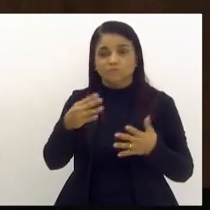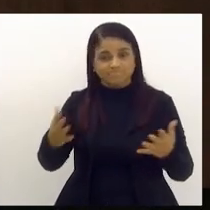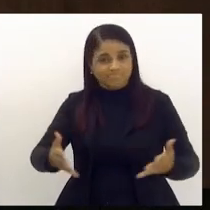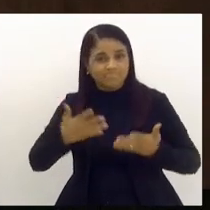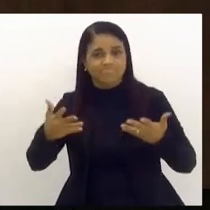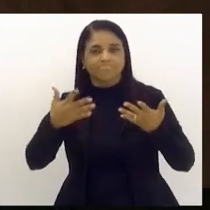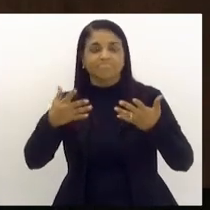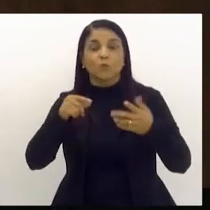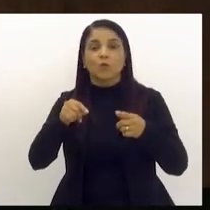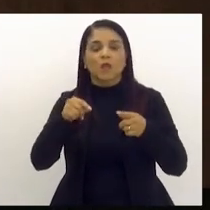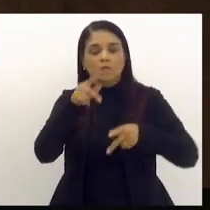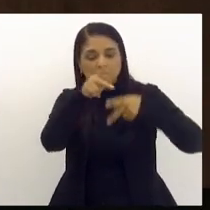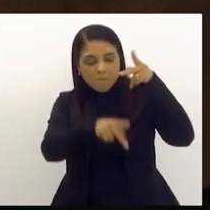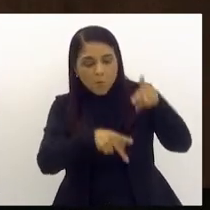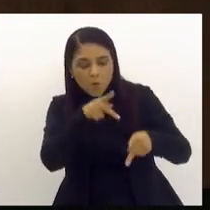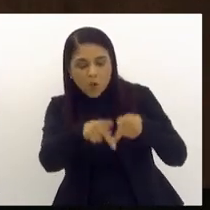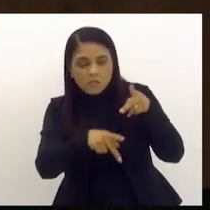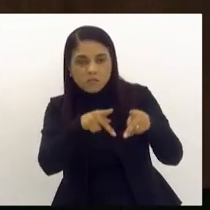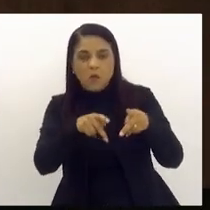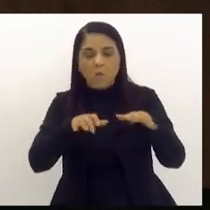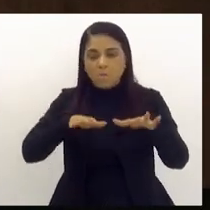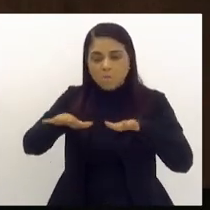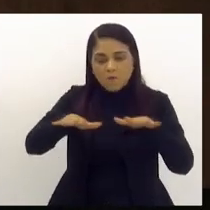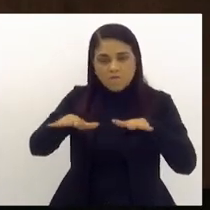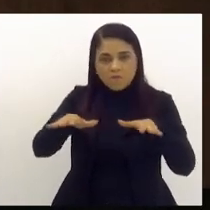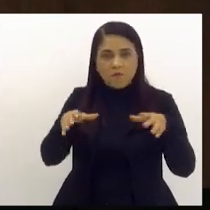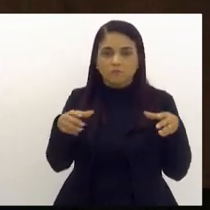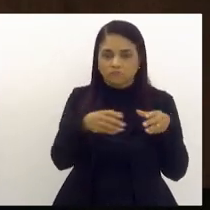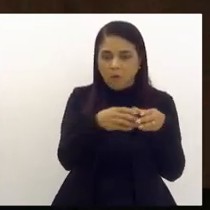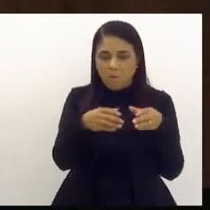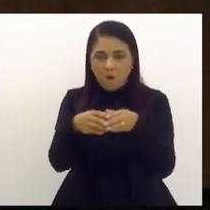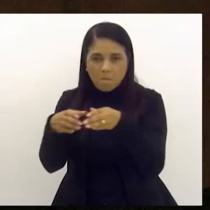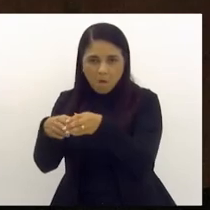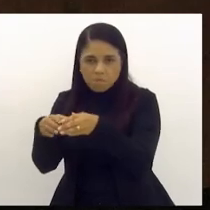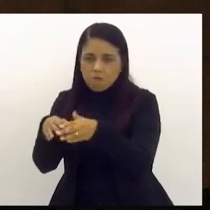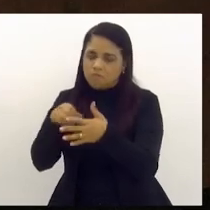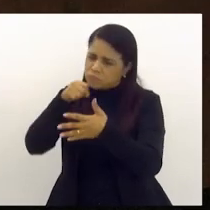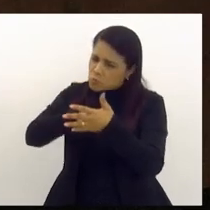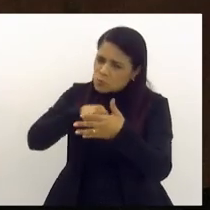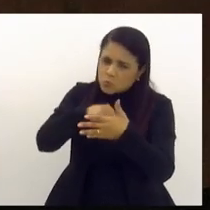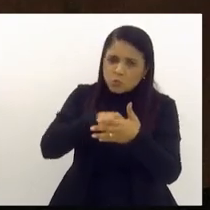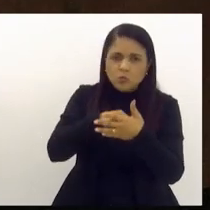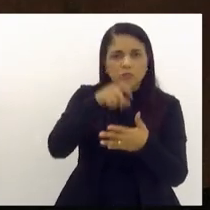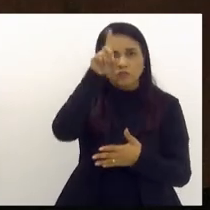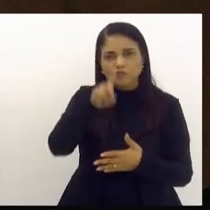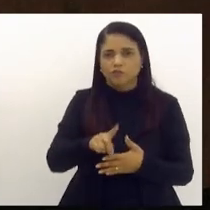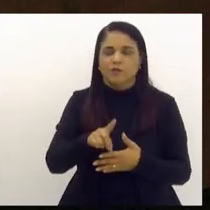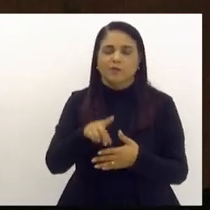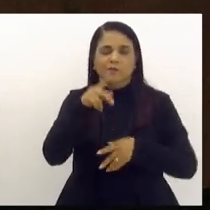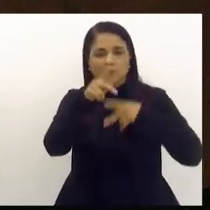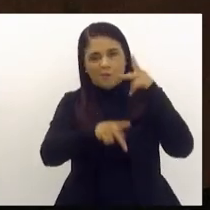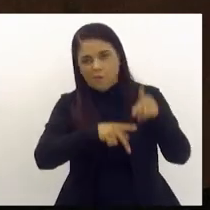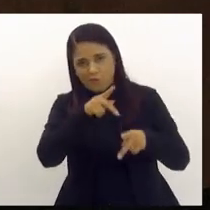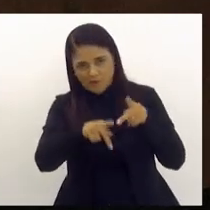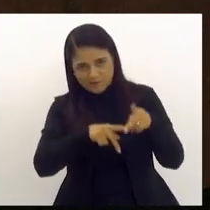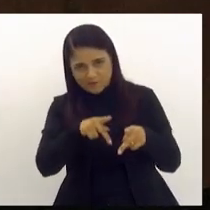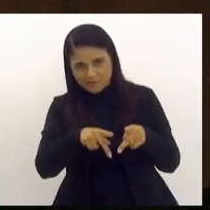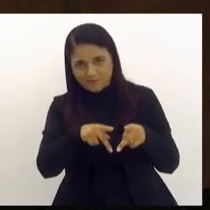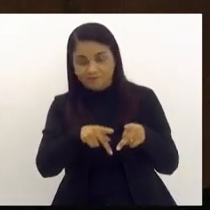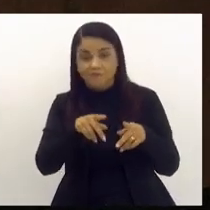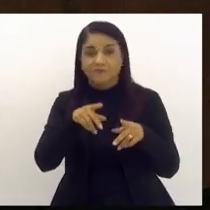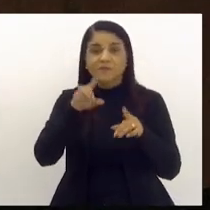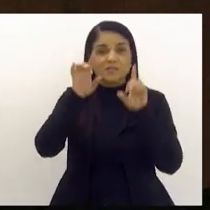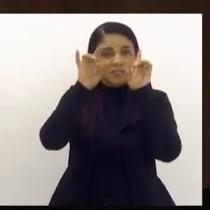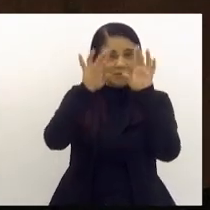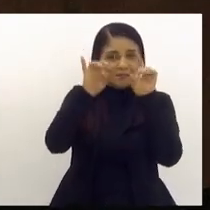vêm das ruas e dos movimentos organizados que não deixam de lutar pelos direitos da população fluminense. E aí, em especial,